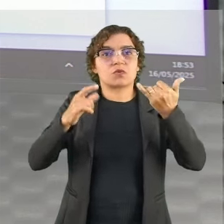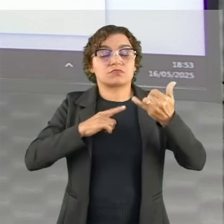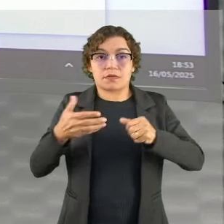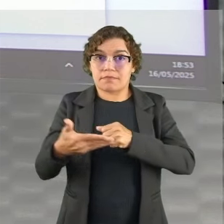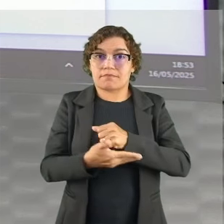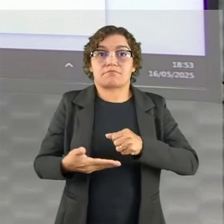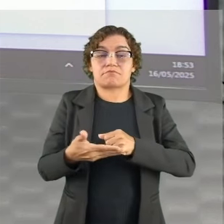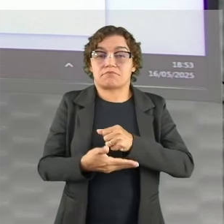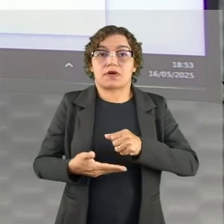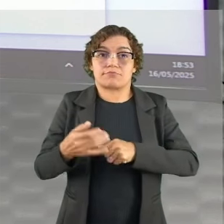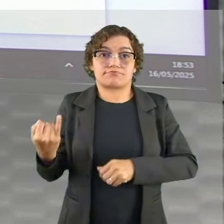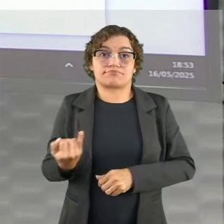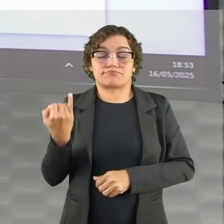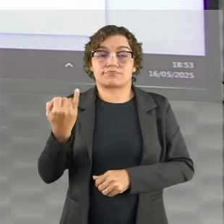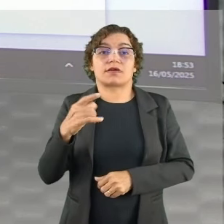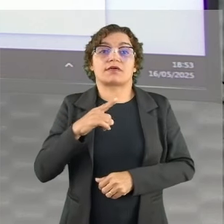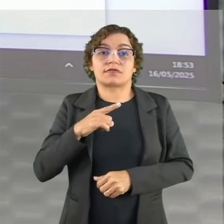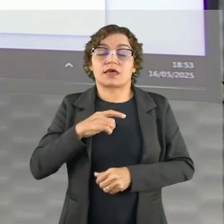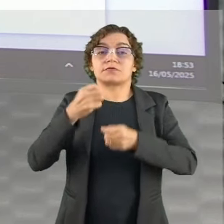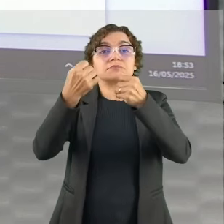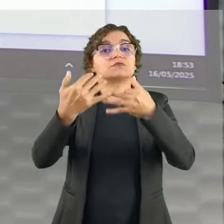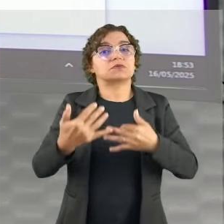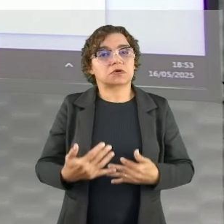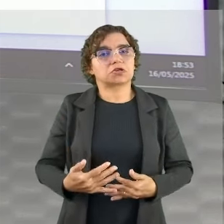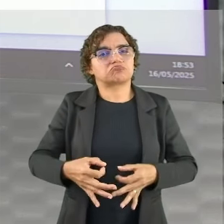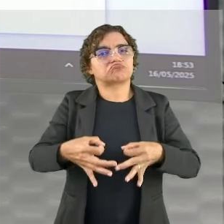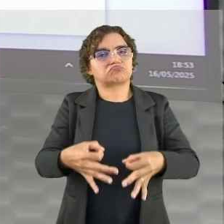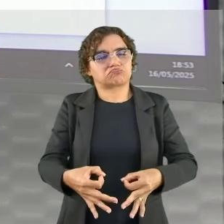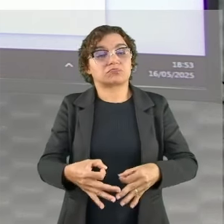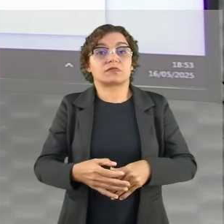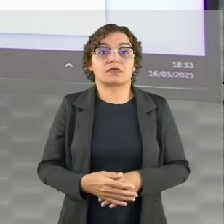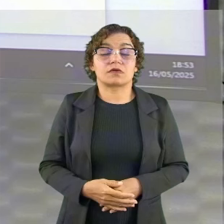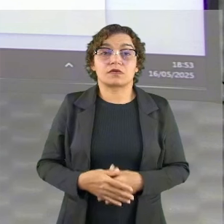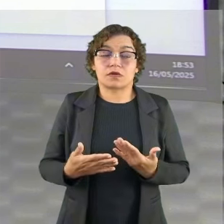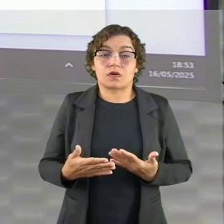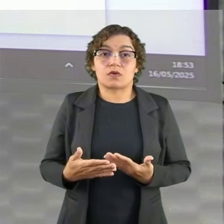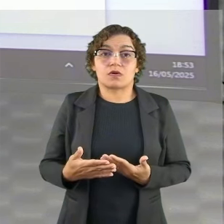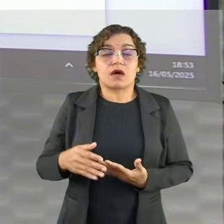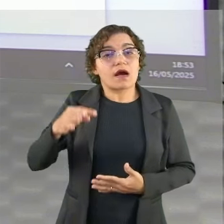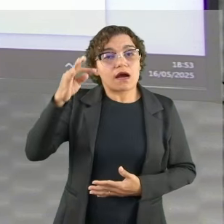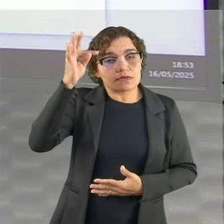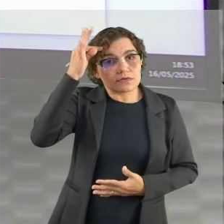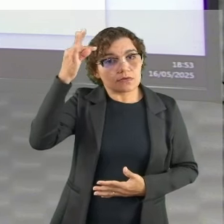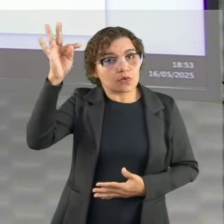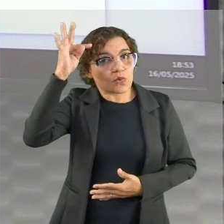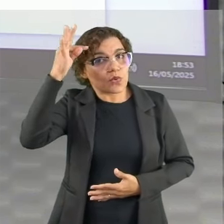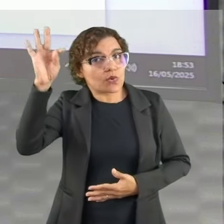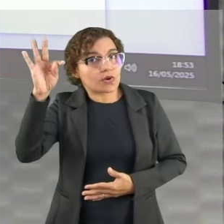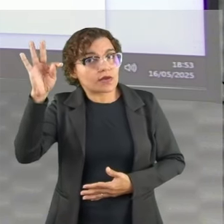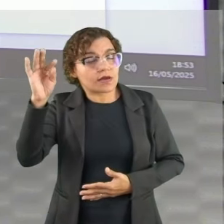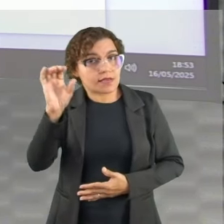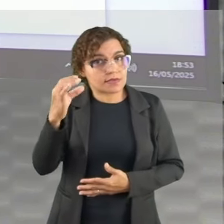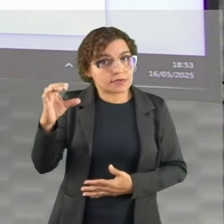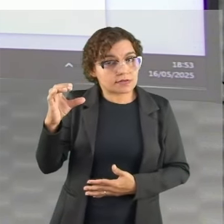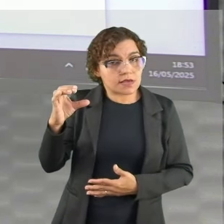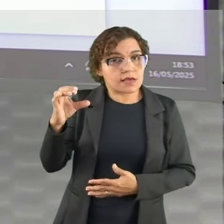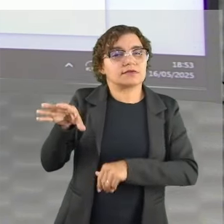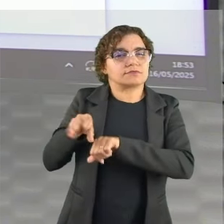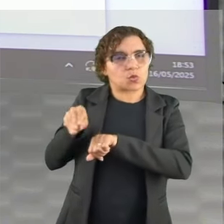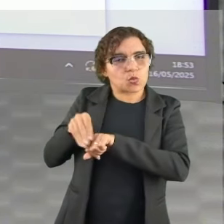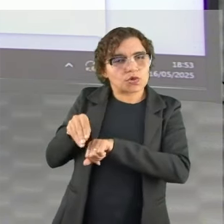né? Elas têm uma boa justificação. E a epistemologia é justamente a parte da filosofia que